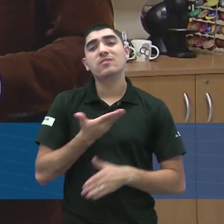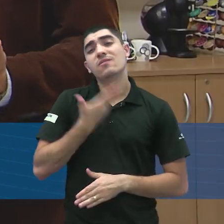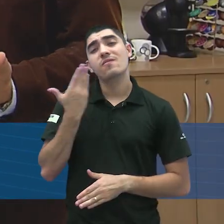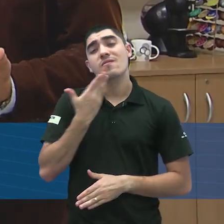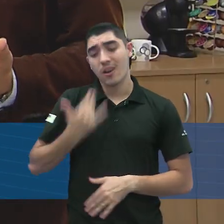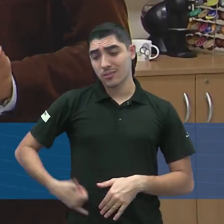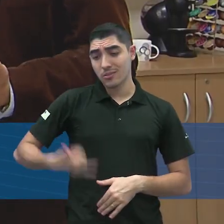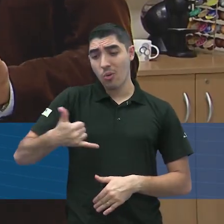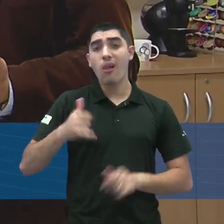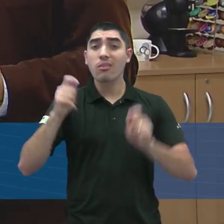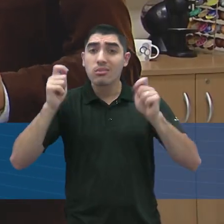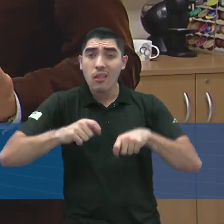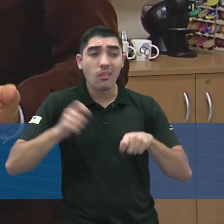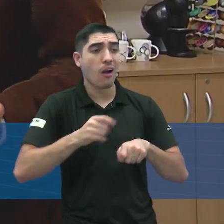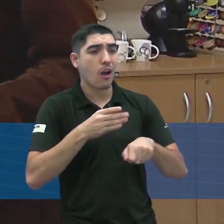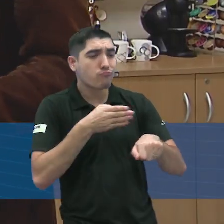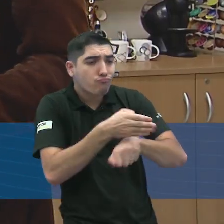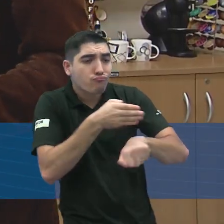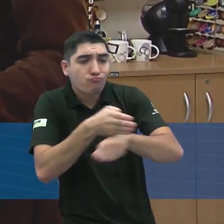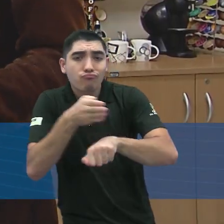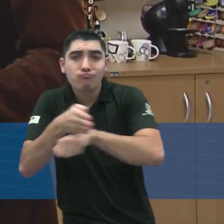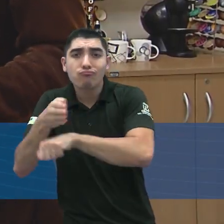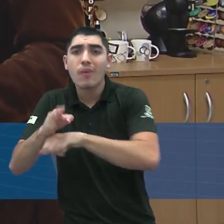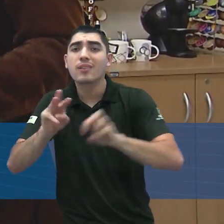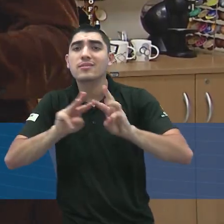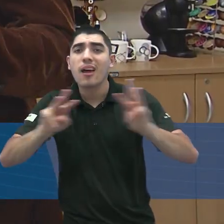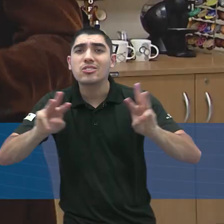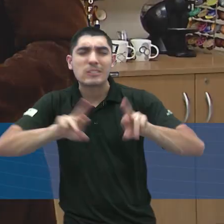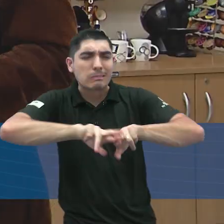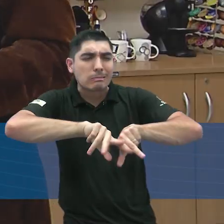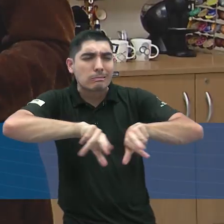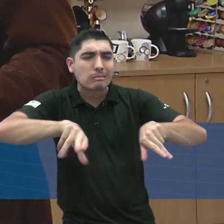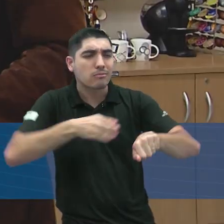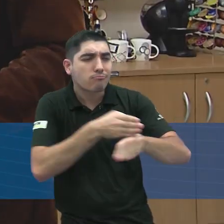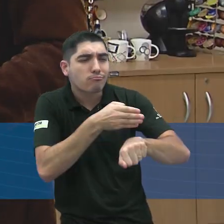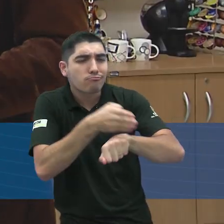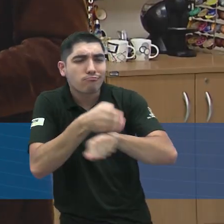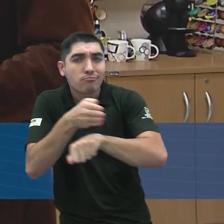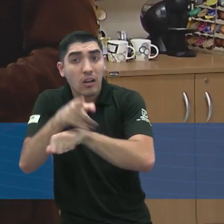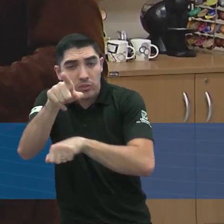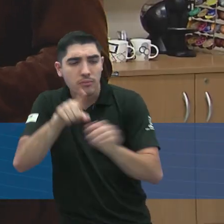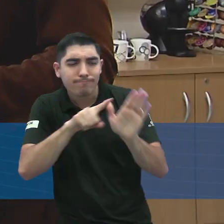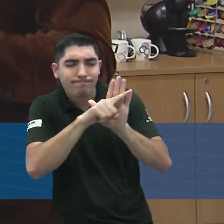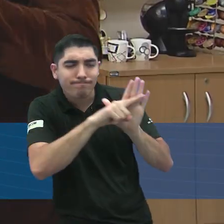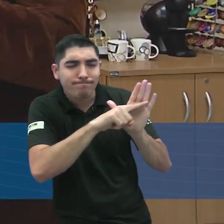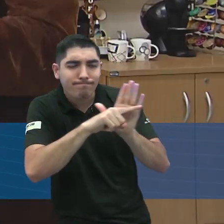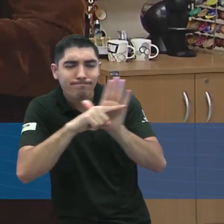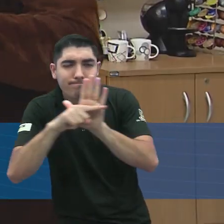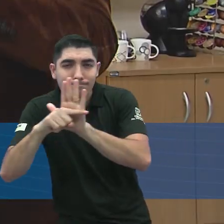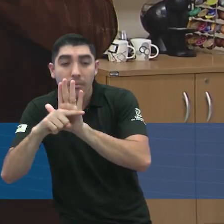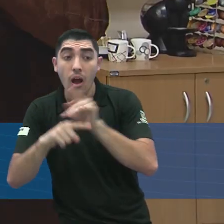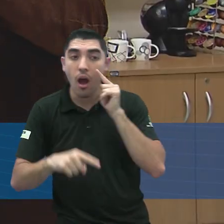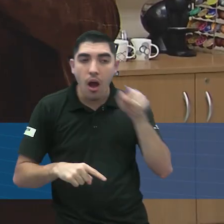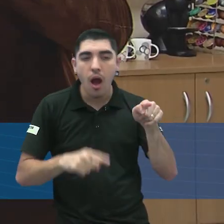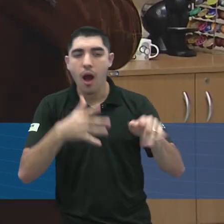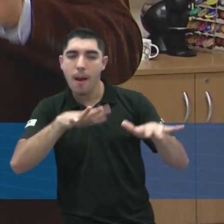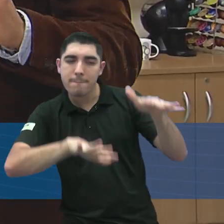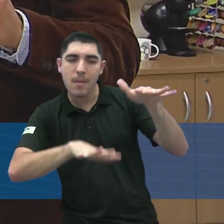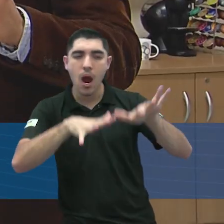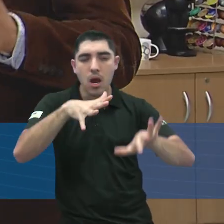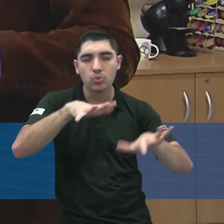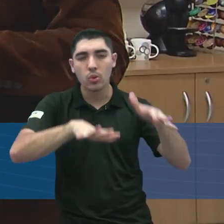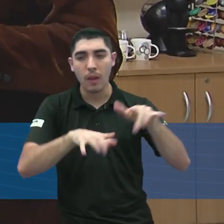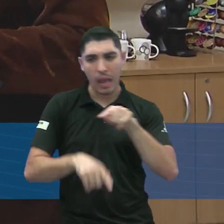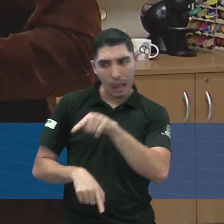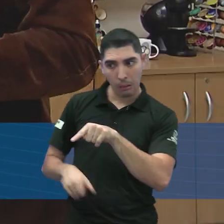de, com o celular na palma da mão, poder fazer pesquisas virtuais. Então, vamos gastar o tempo fazendo pesquisa. E aí o consumidor vai ter um preço